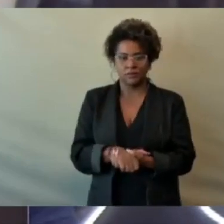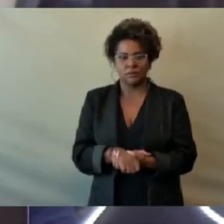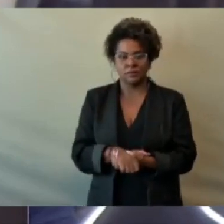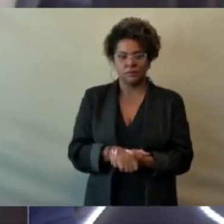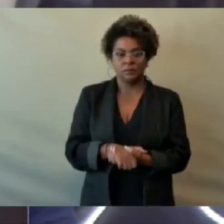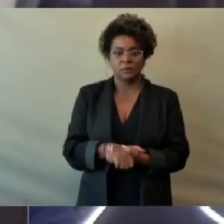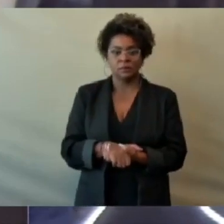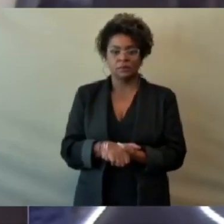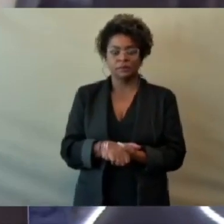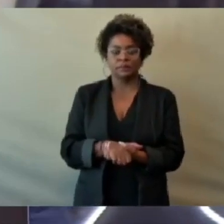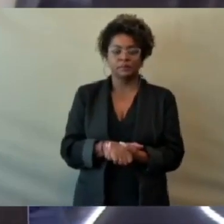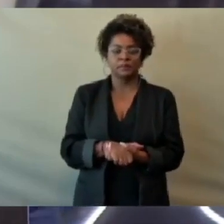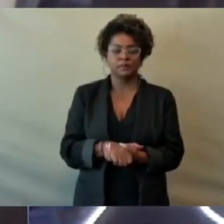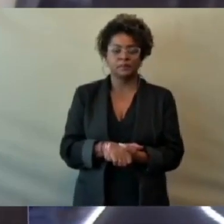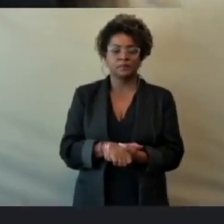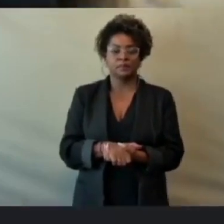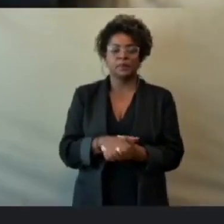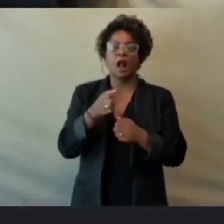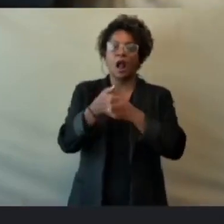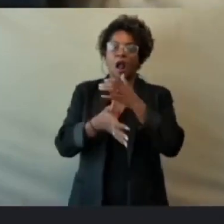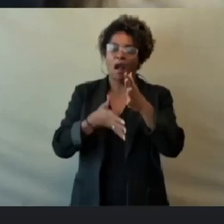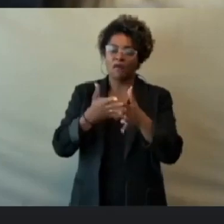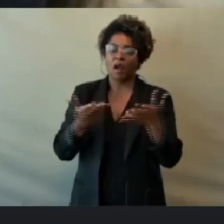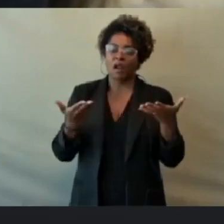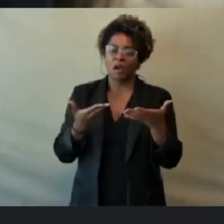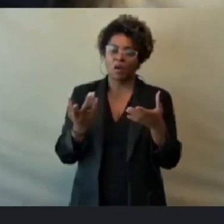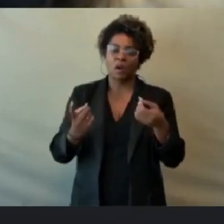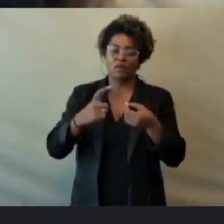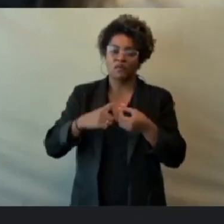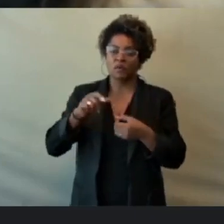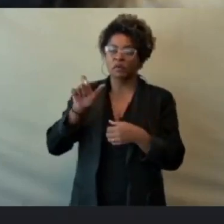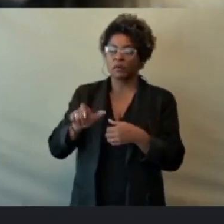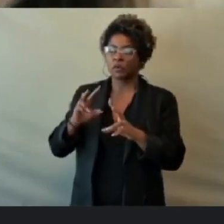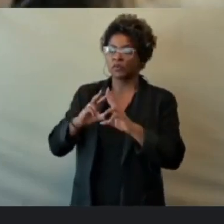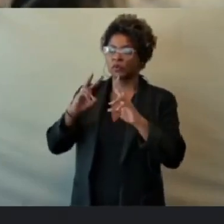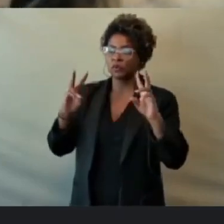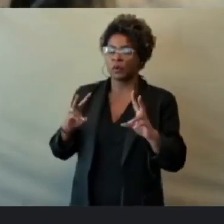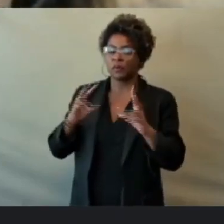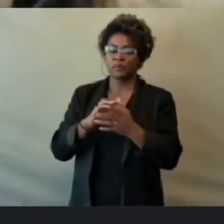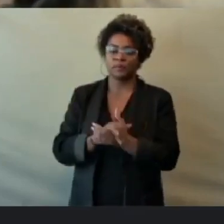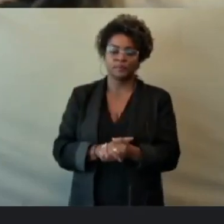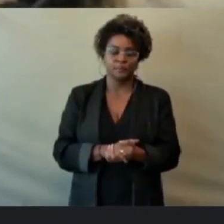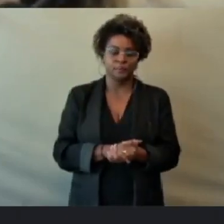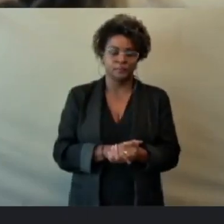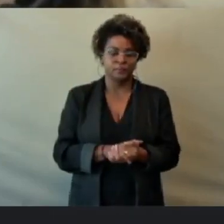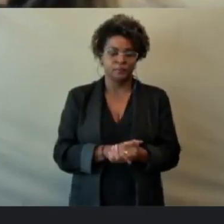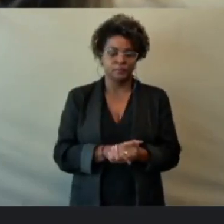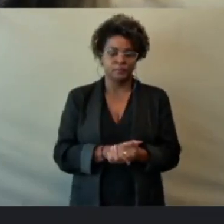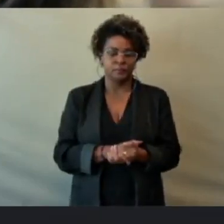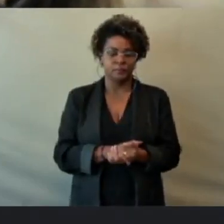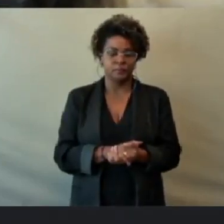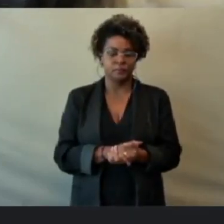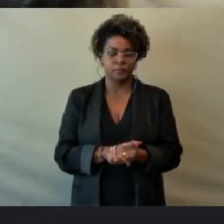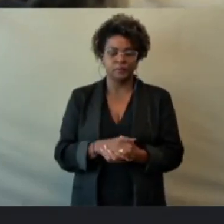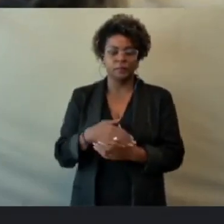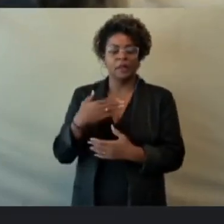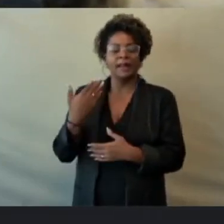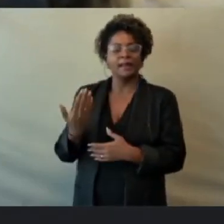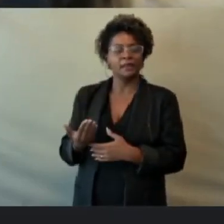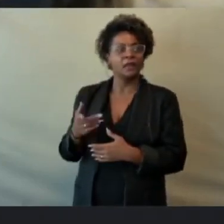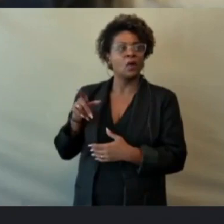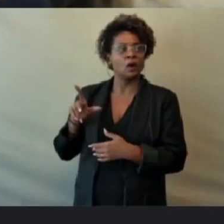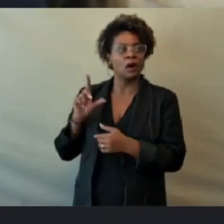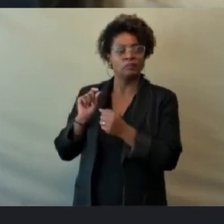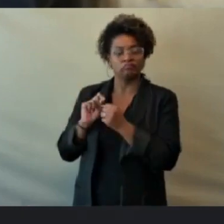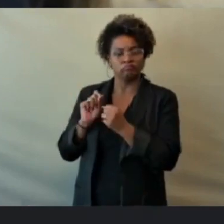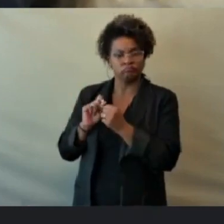que está aí remoto fui eu Lussandra só a título de informação de ordem